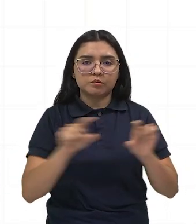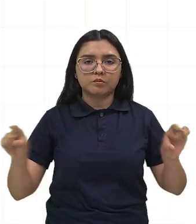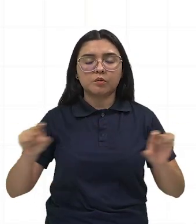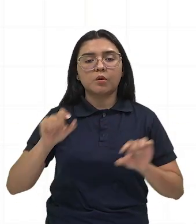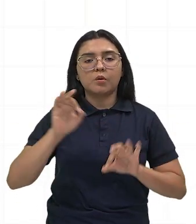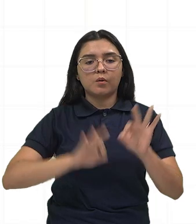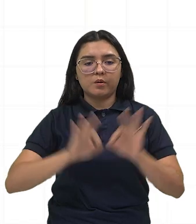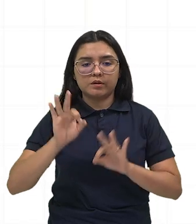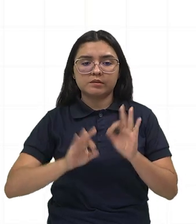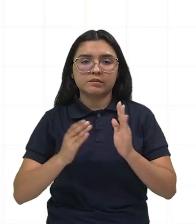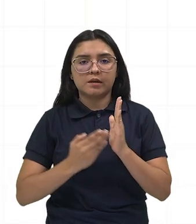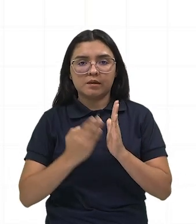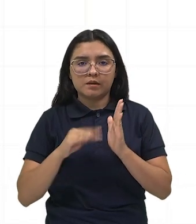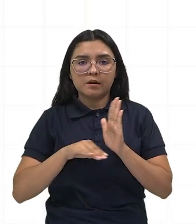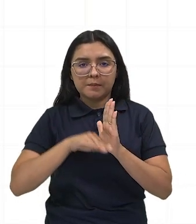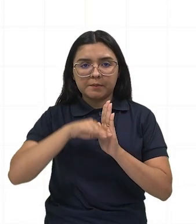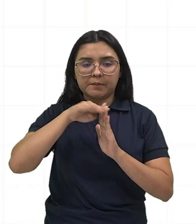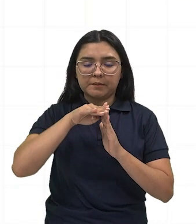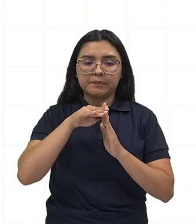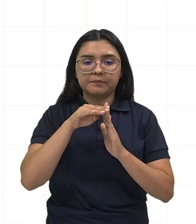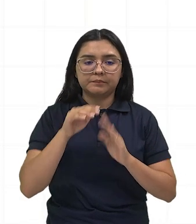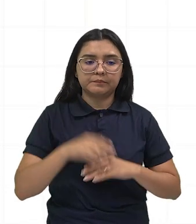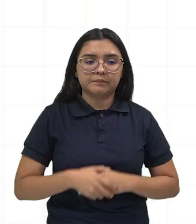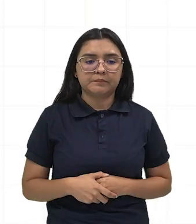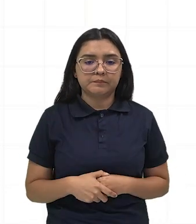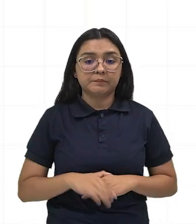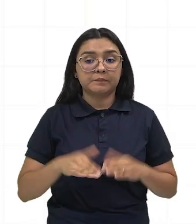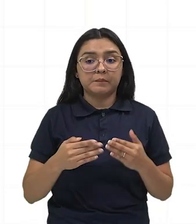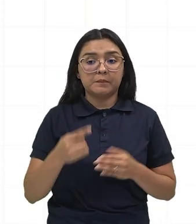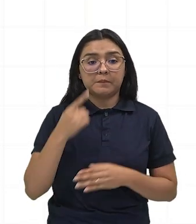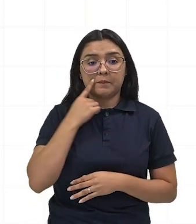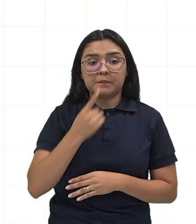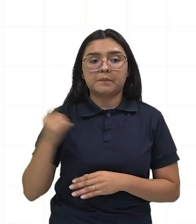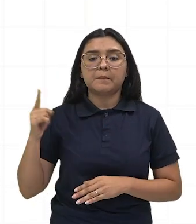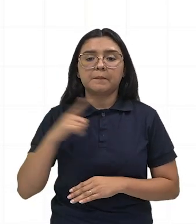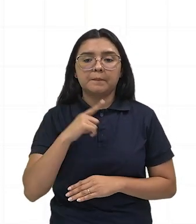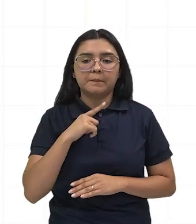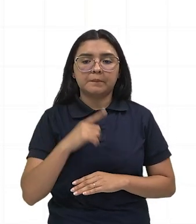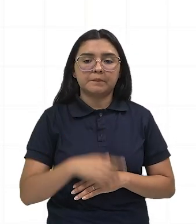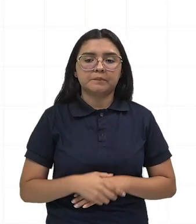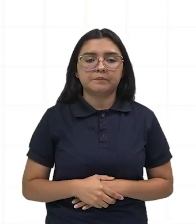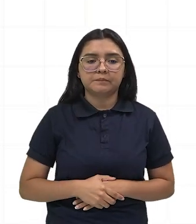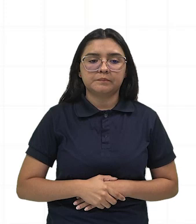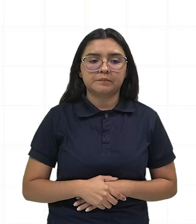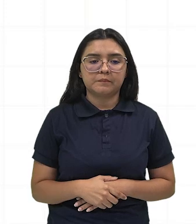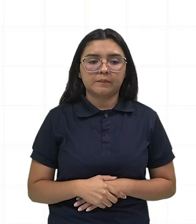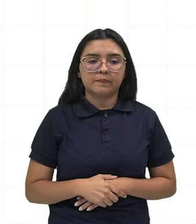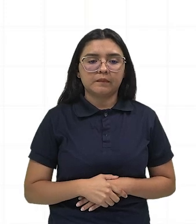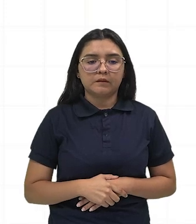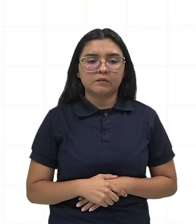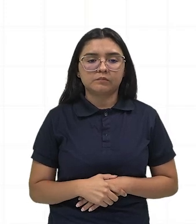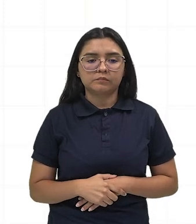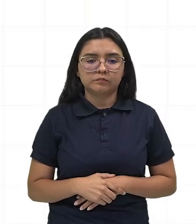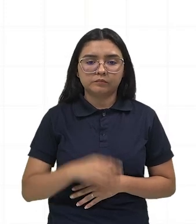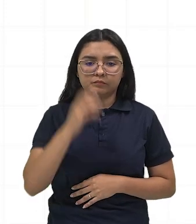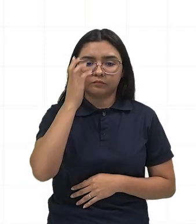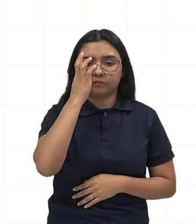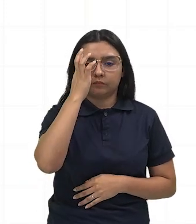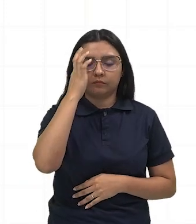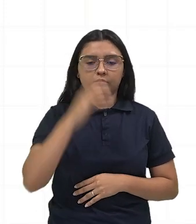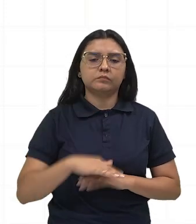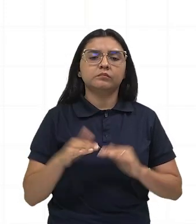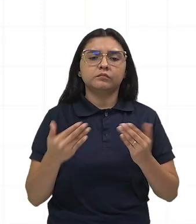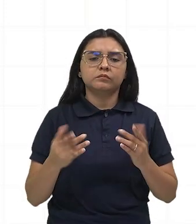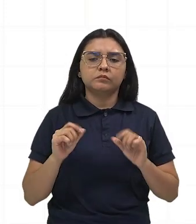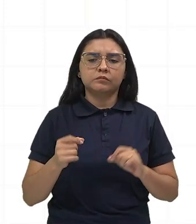Em ordem crescente. Então, vamos fazer isso, olha. Tá aqui, ó. Vamos ver, organizar. Então, olhando lá, o